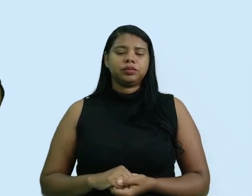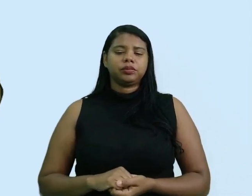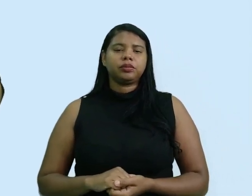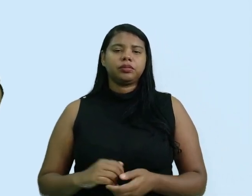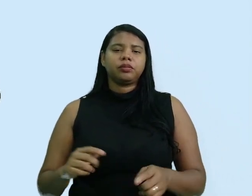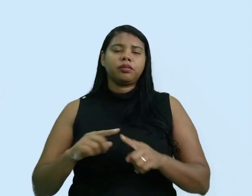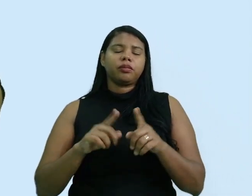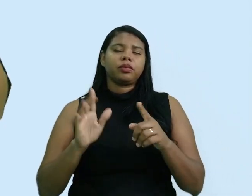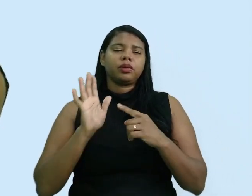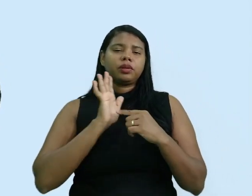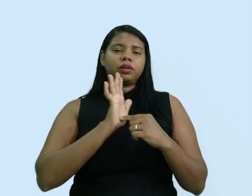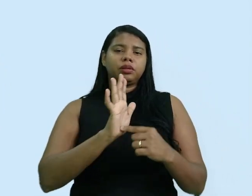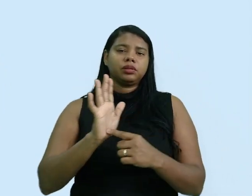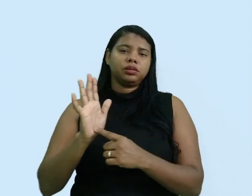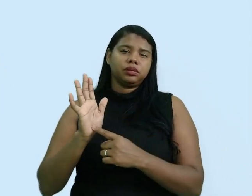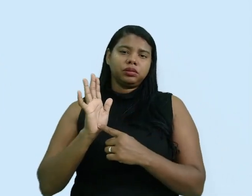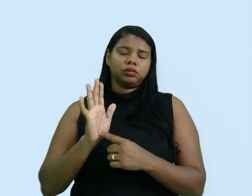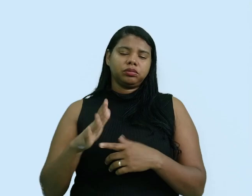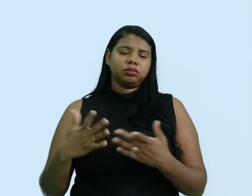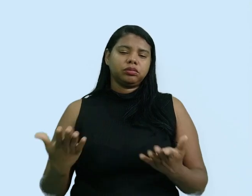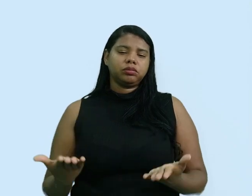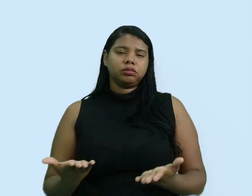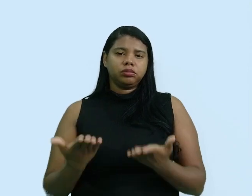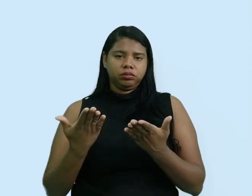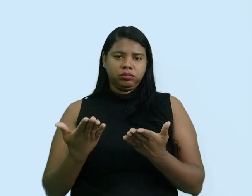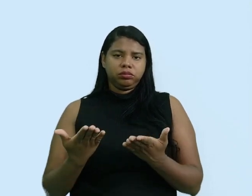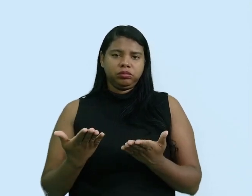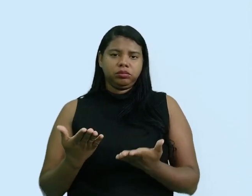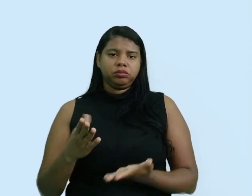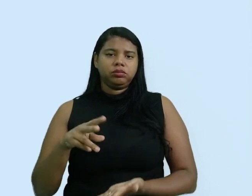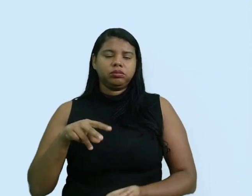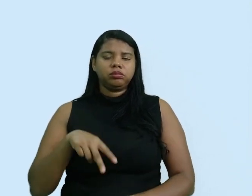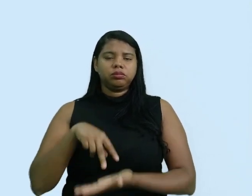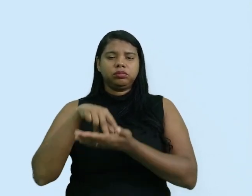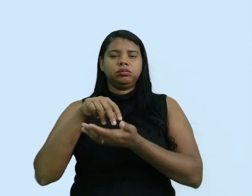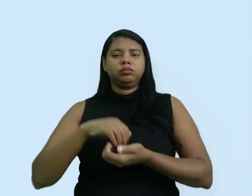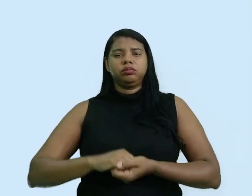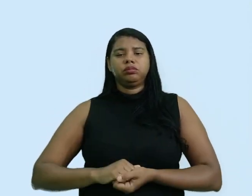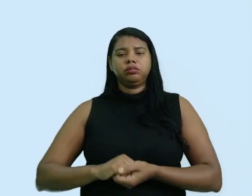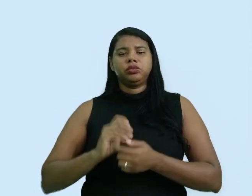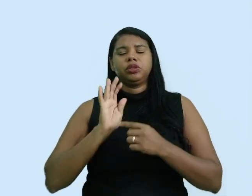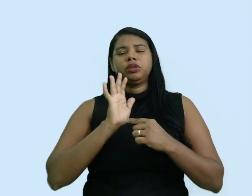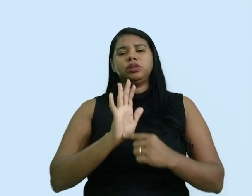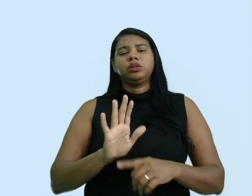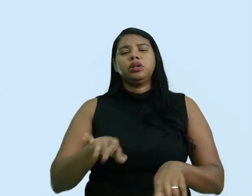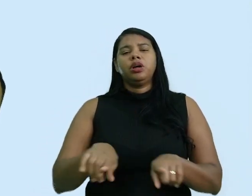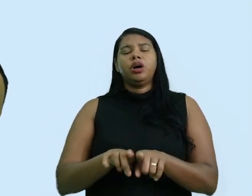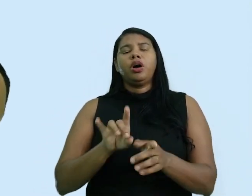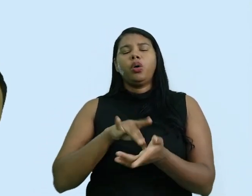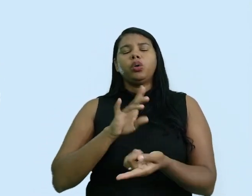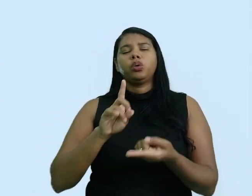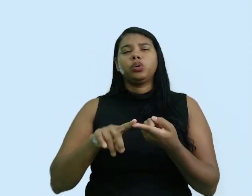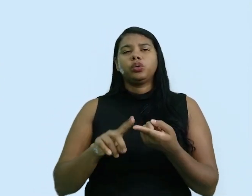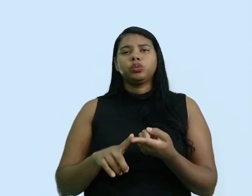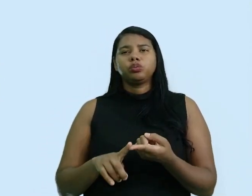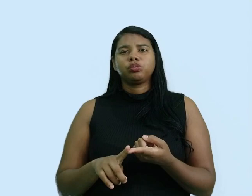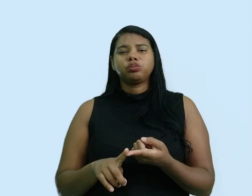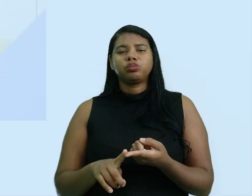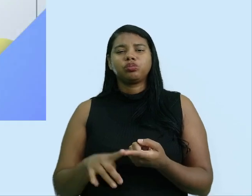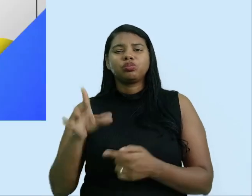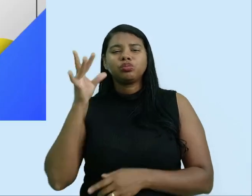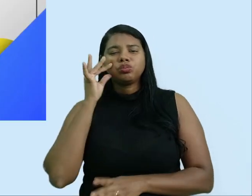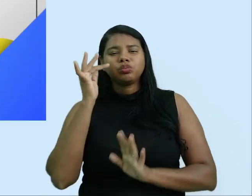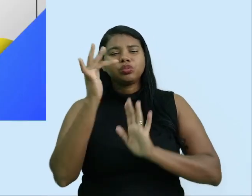mais apropriadas para atenuar naquele risco presente. Um outro ponto que deve contemplar no